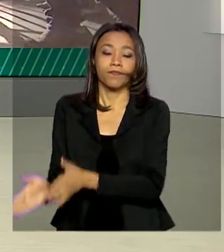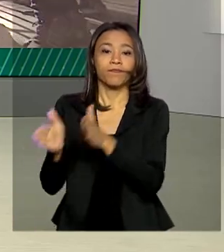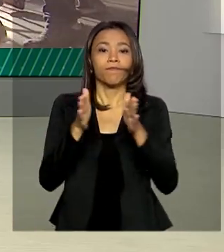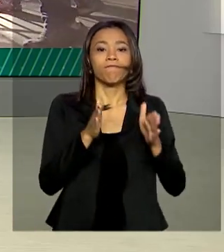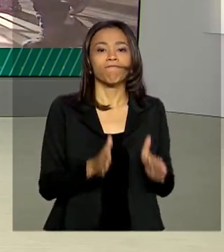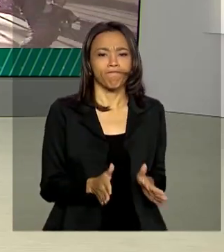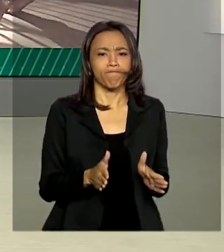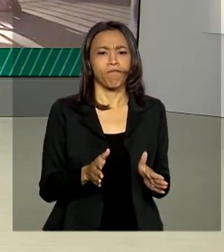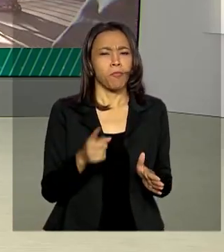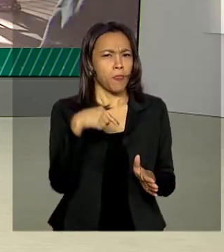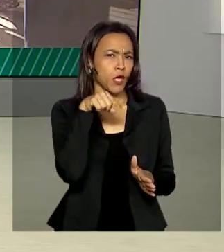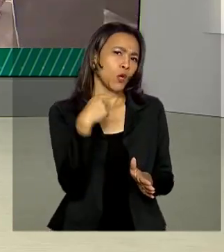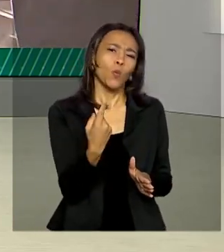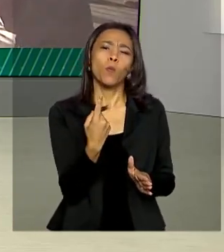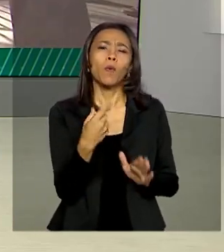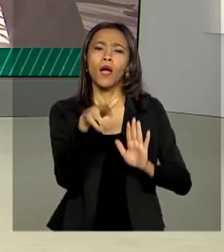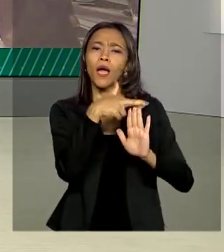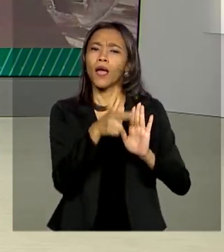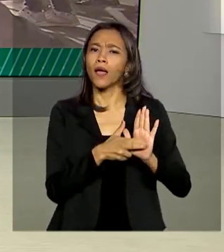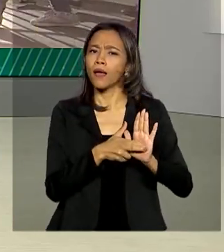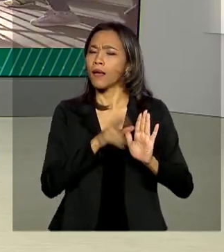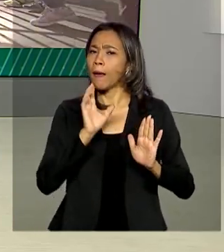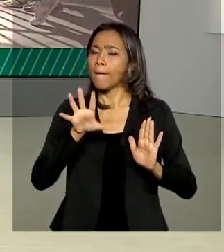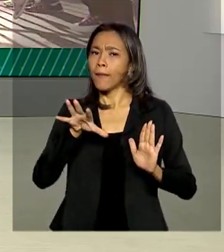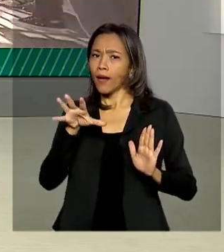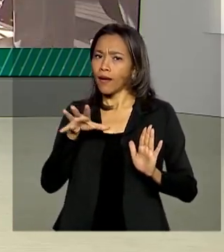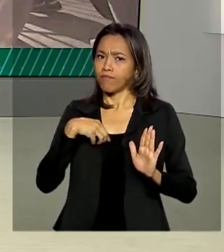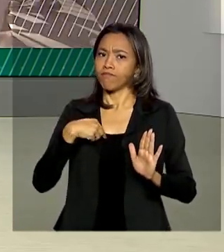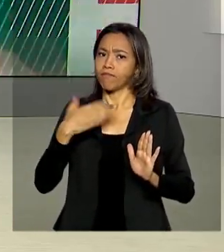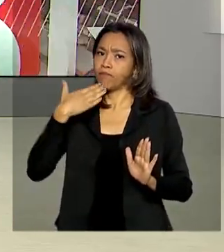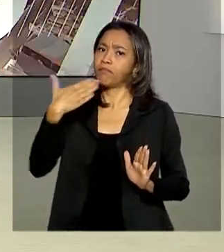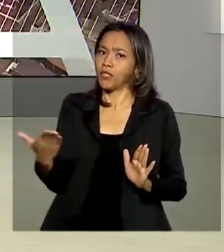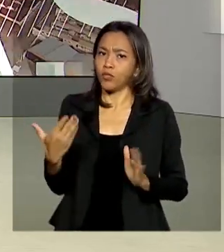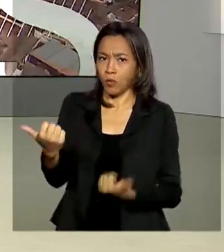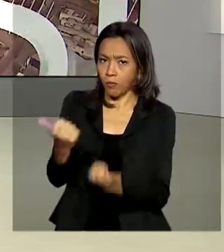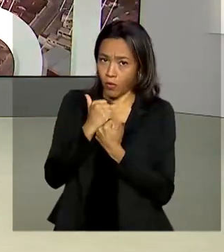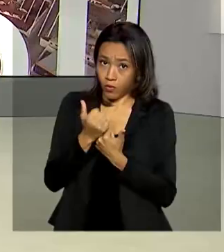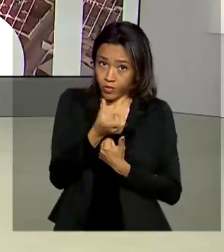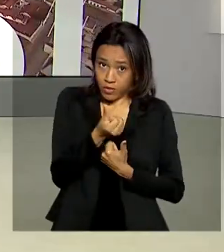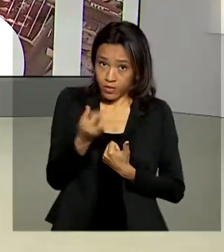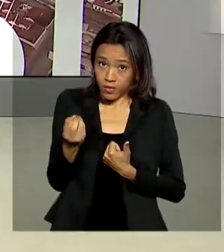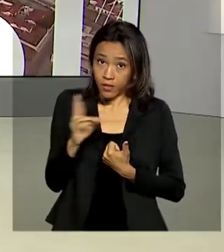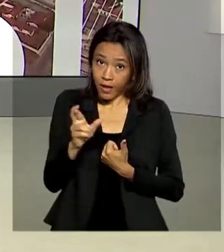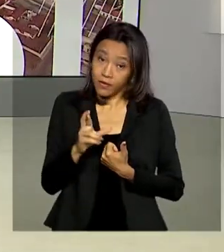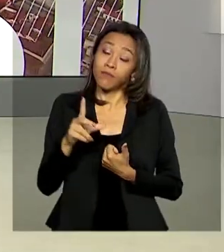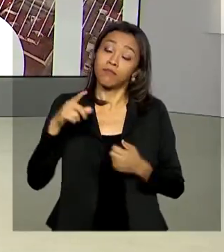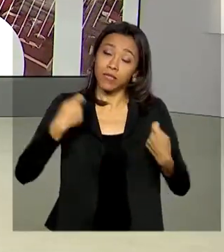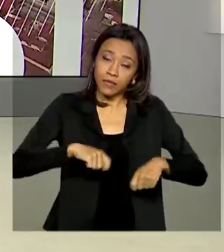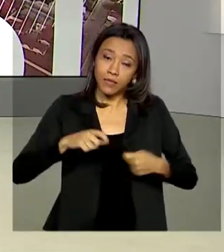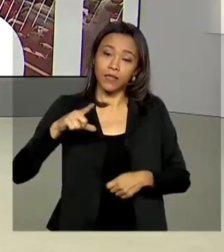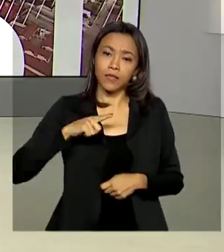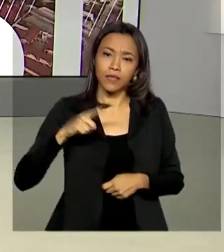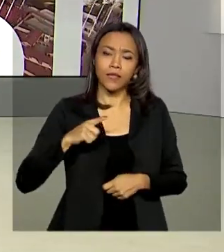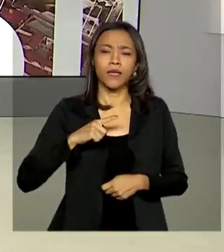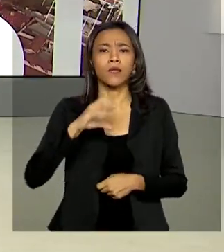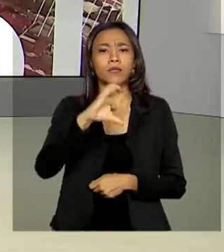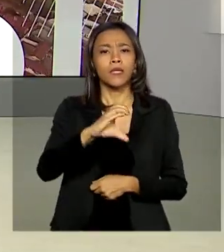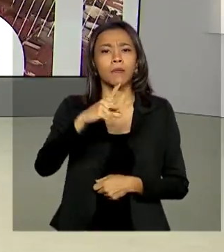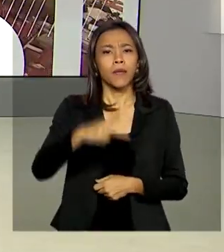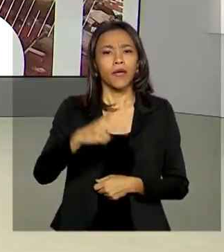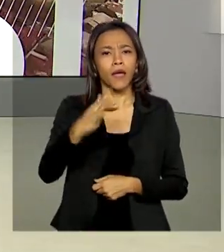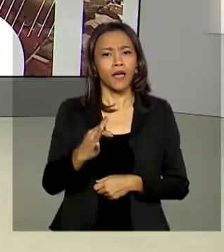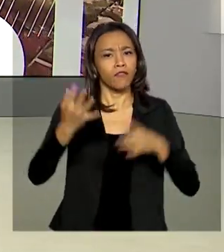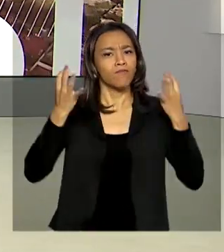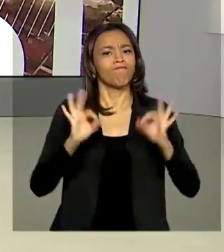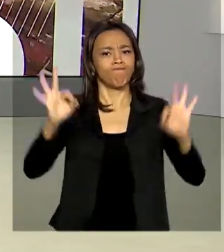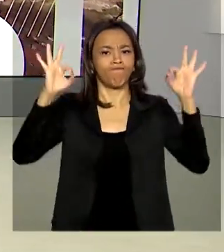oi e um dos requisitos para solicitar o auxílio emergencial de r$600 é estar com o cpf em dia mais de